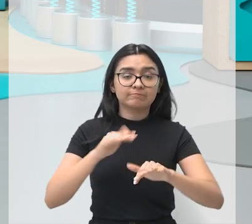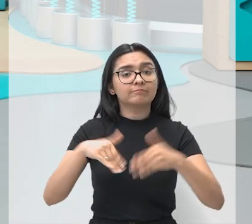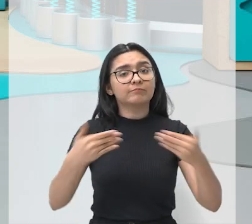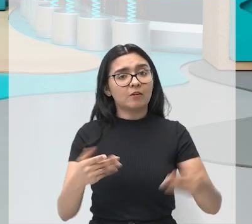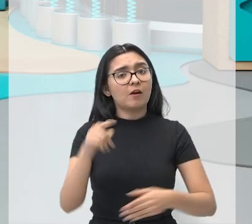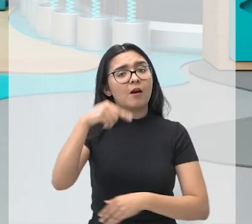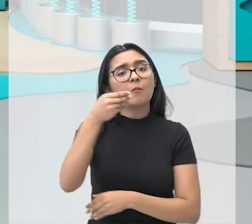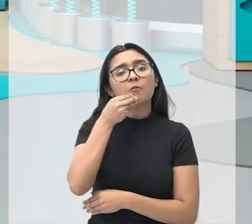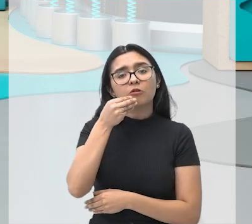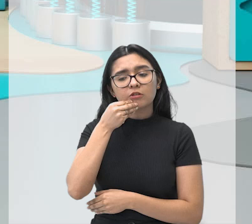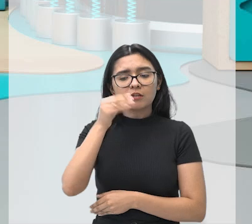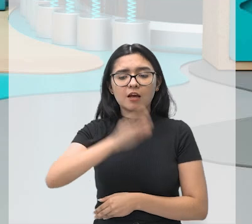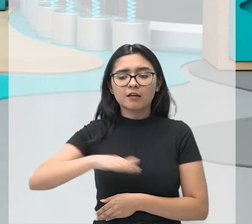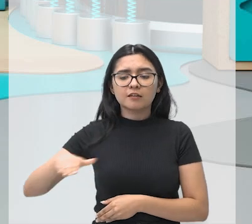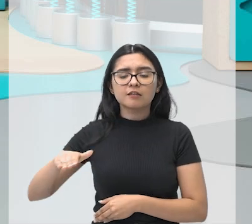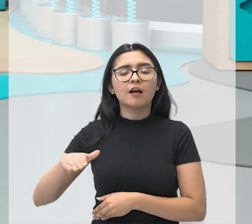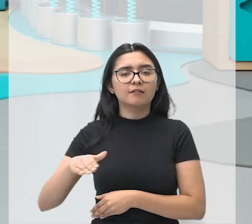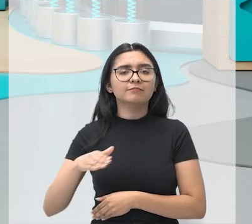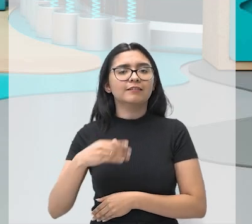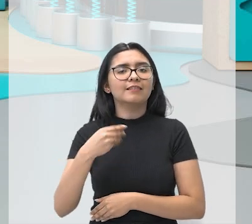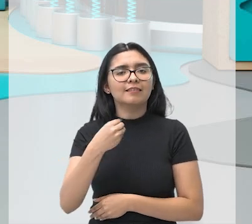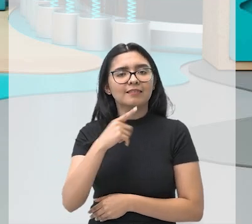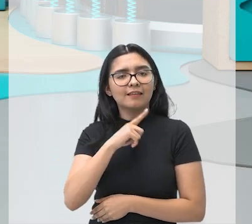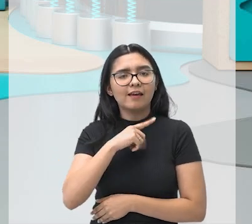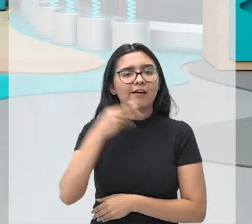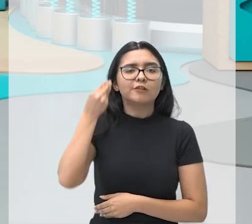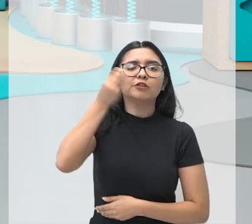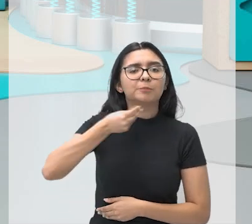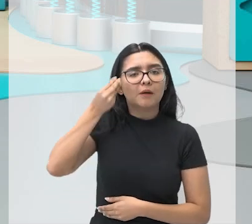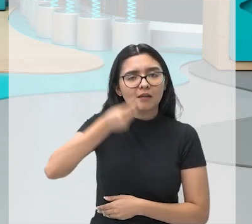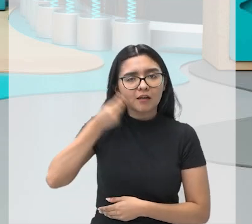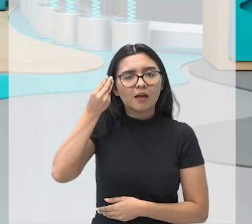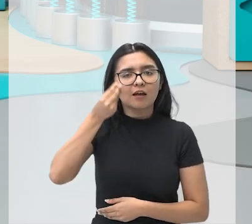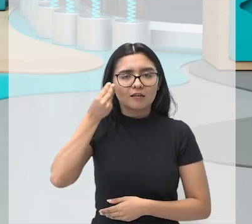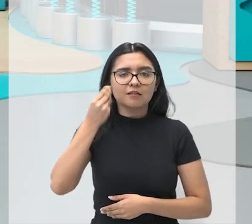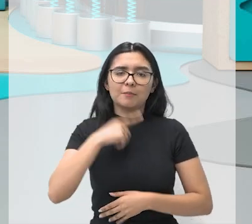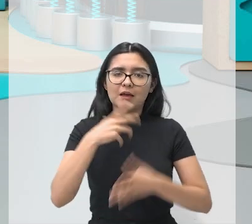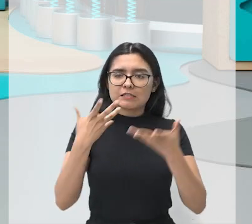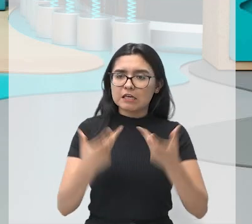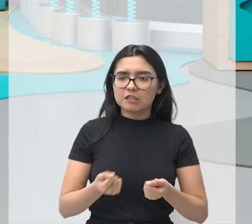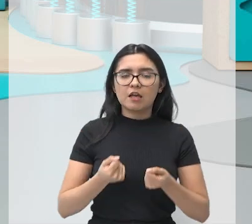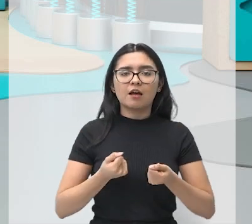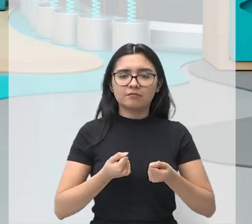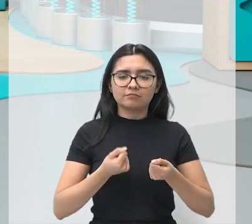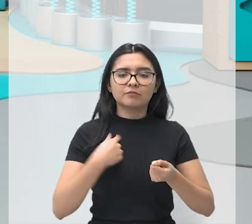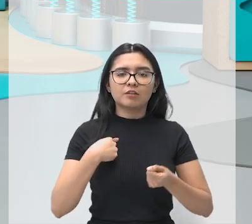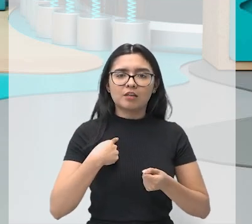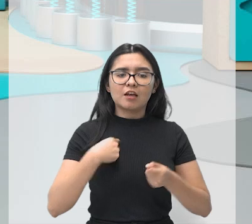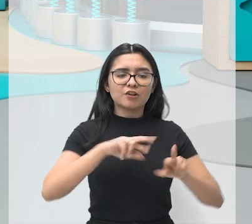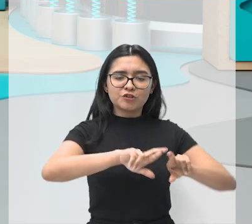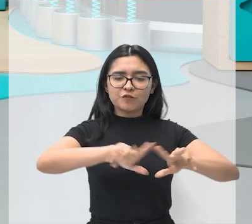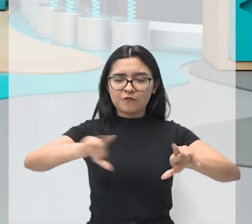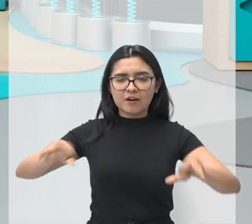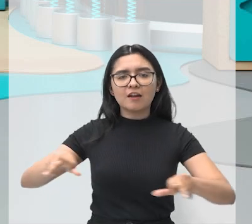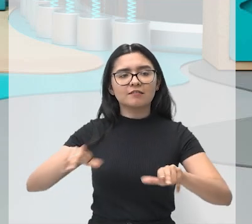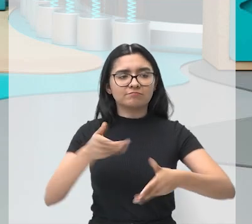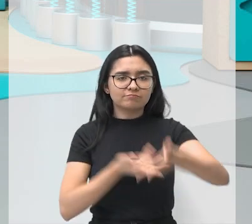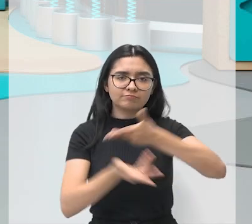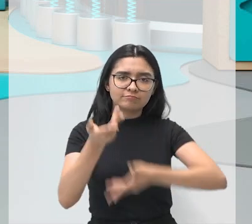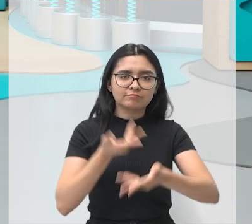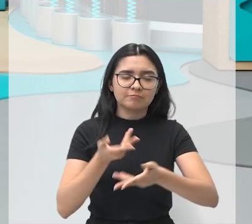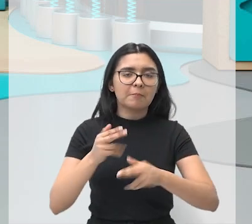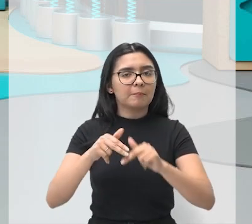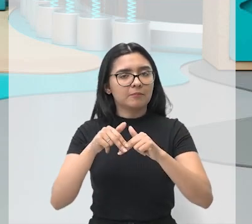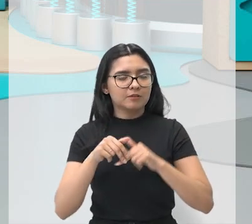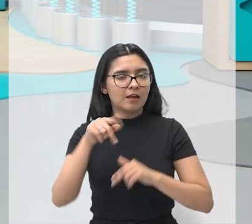constitui uma oportunidade para as crianças vivenciarem e aceitarem as suas diferenças, ok? Por isso que ele promove esse aspecto